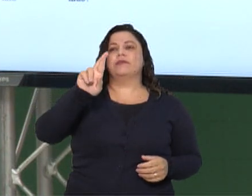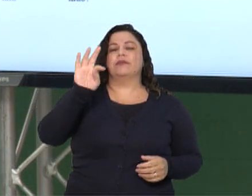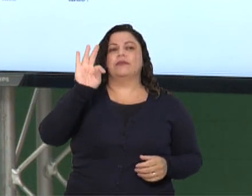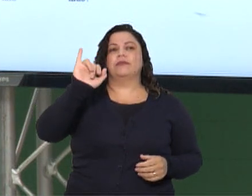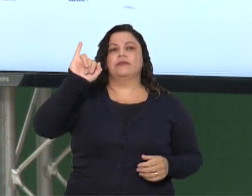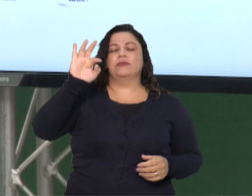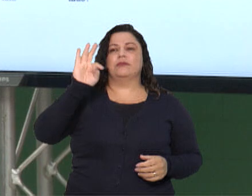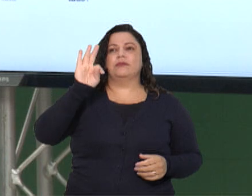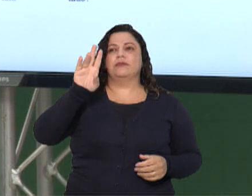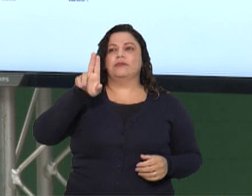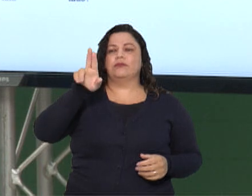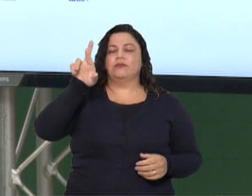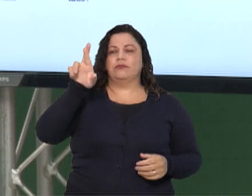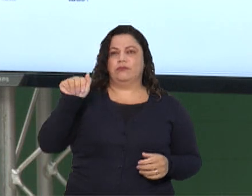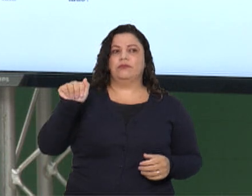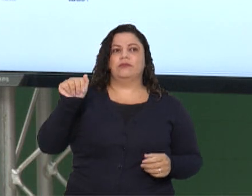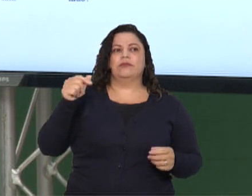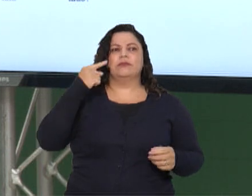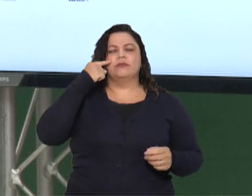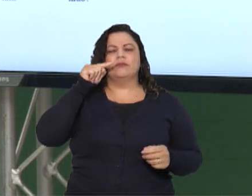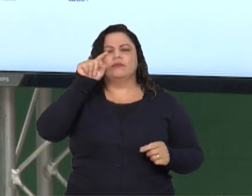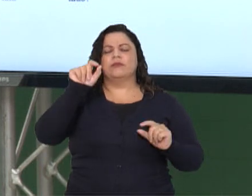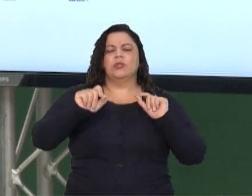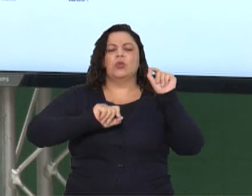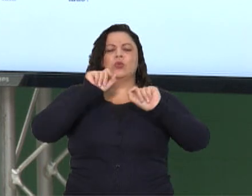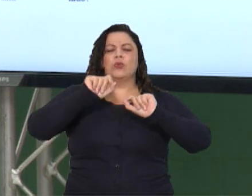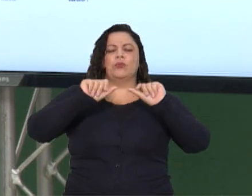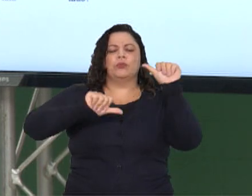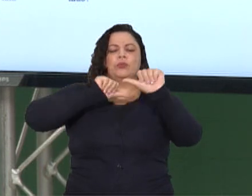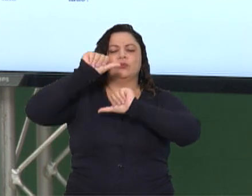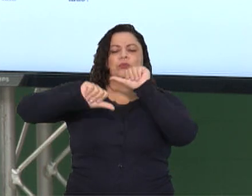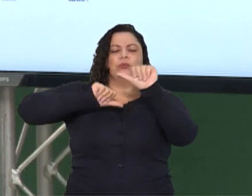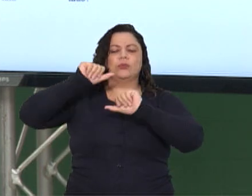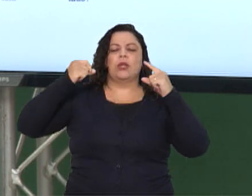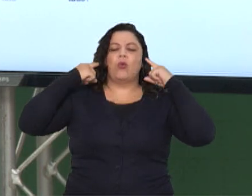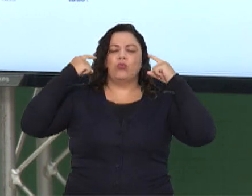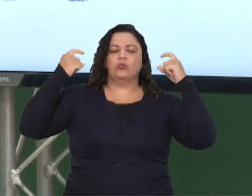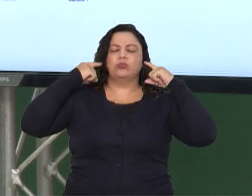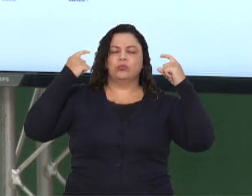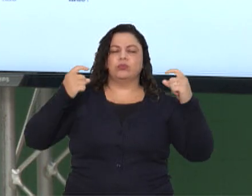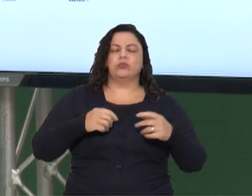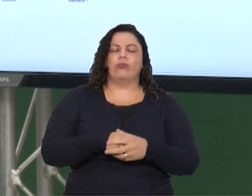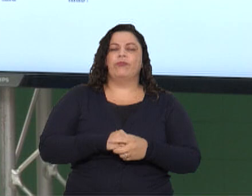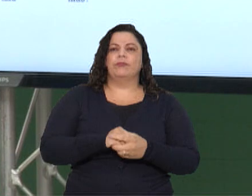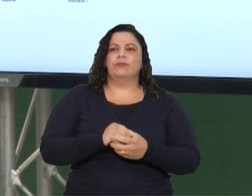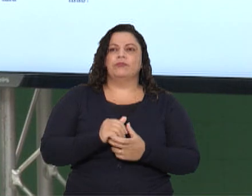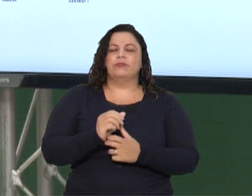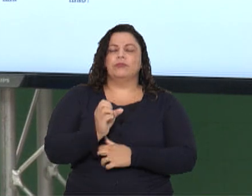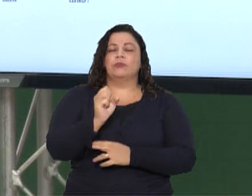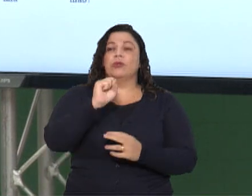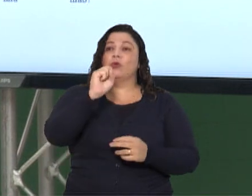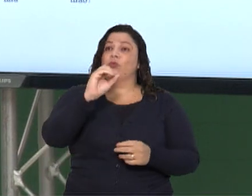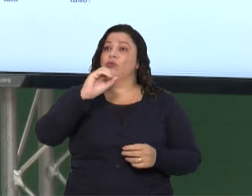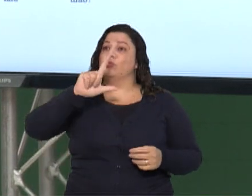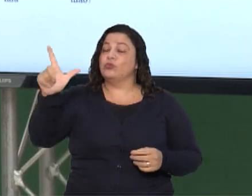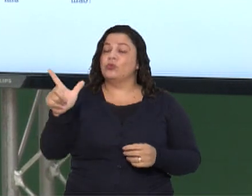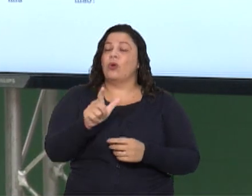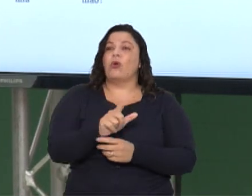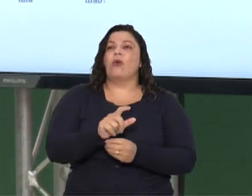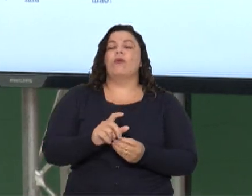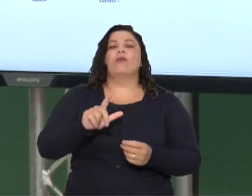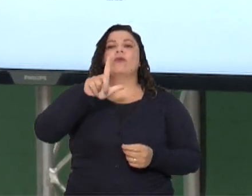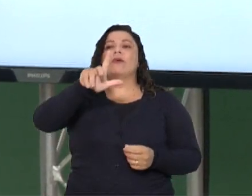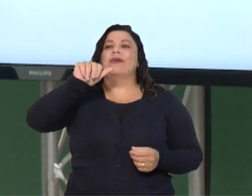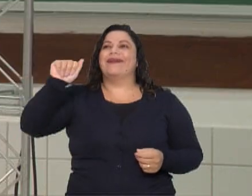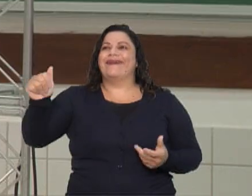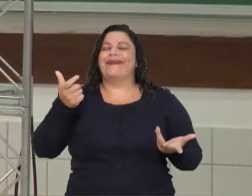colocar um som mais grave, mais agudo, quando é um sol, quando é um lá, quando é um ré, quando é um mi.